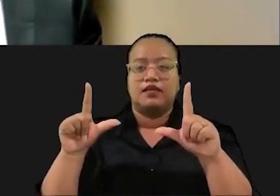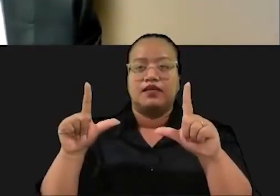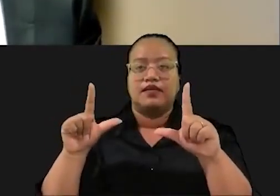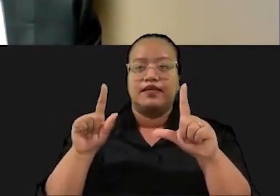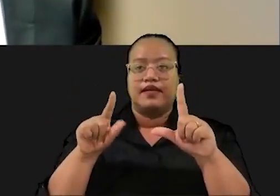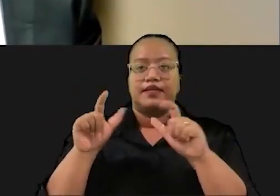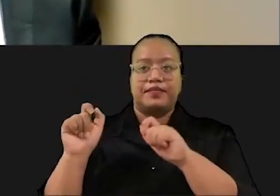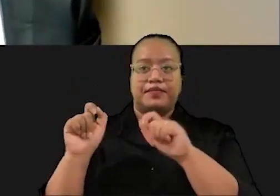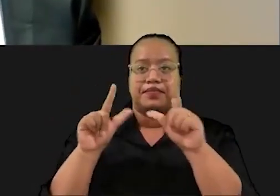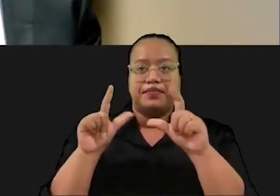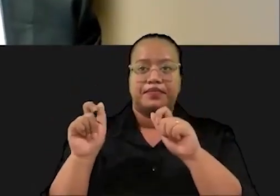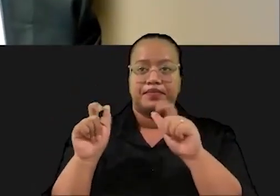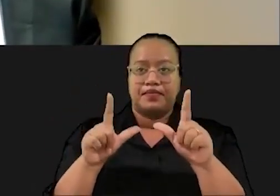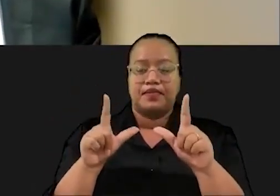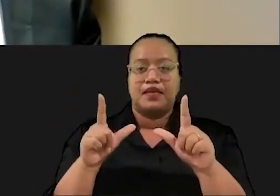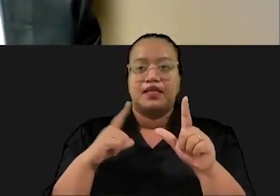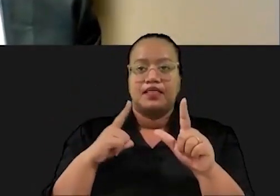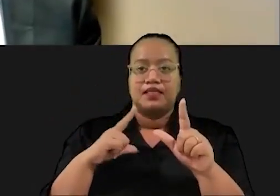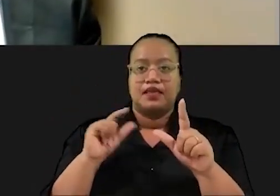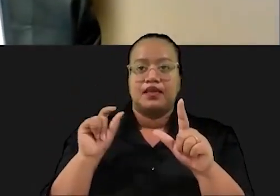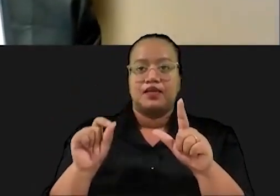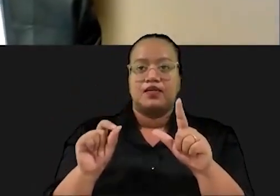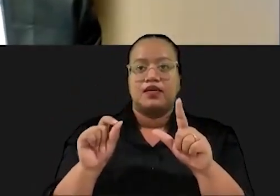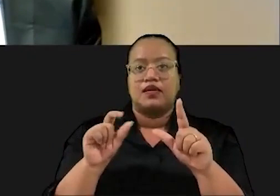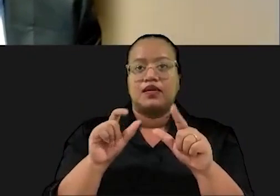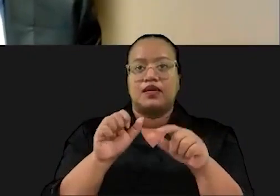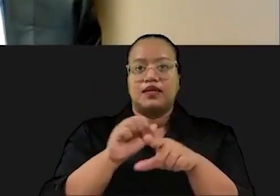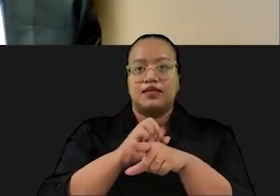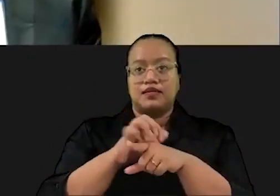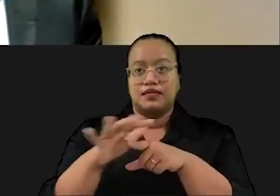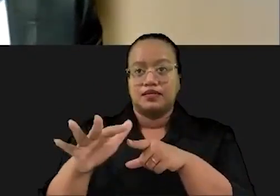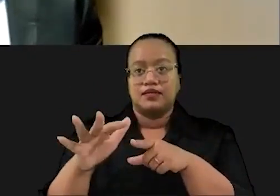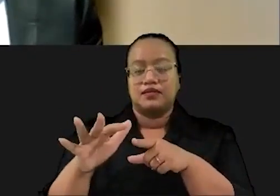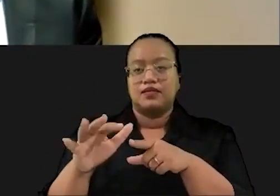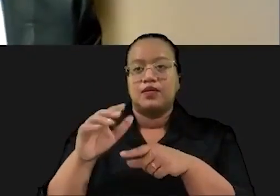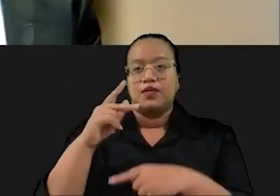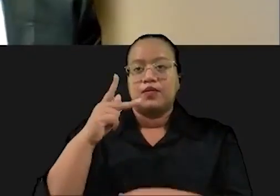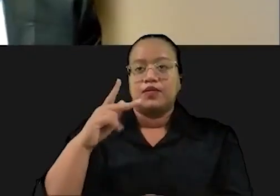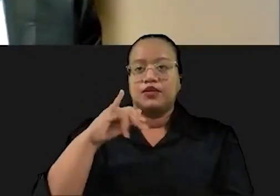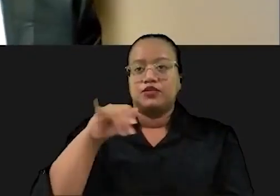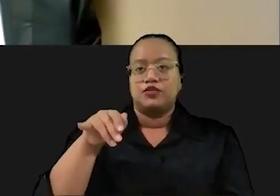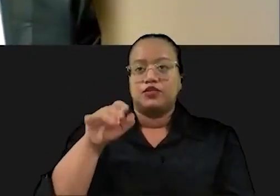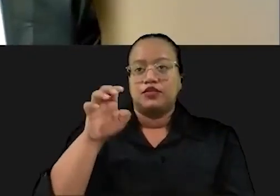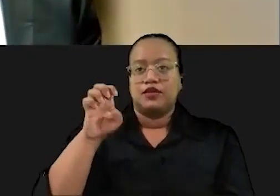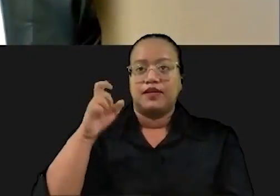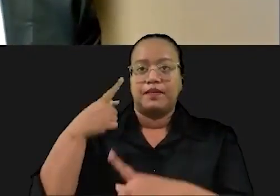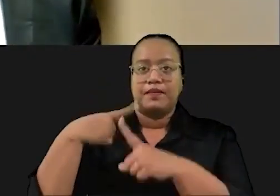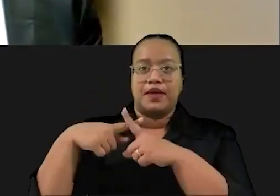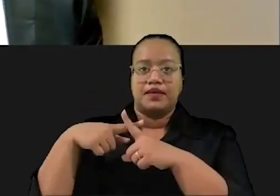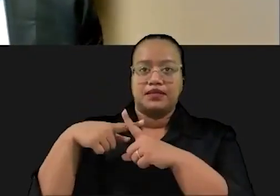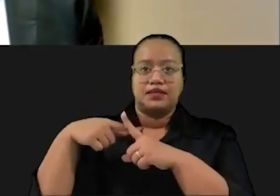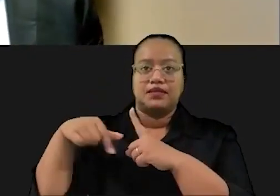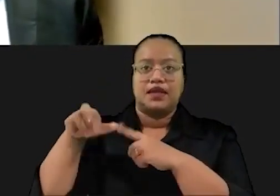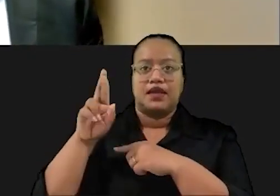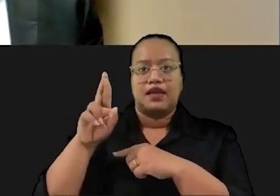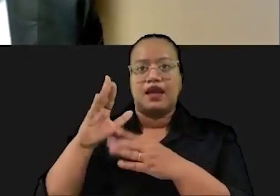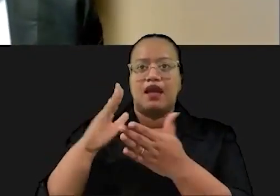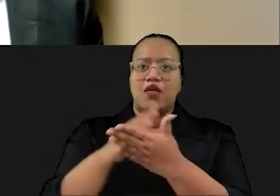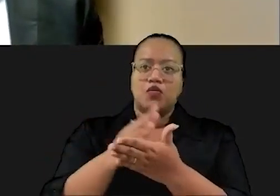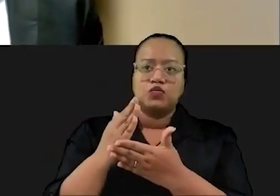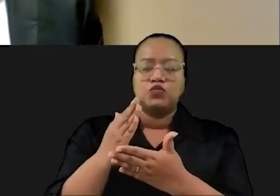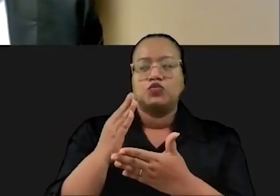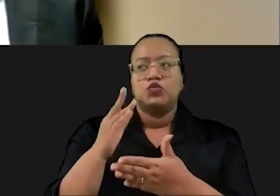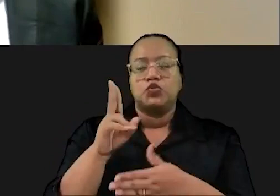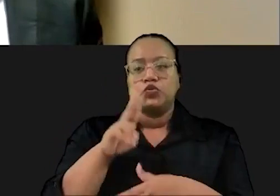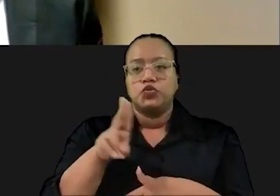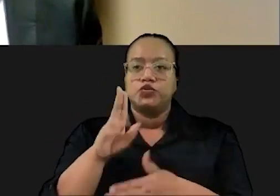aquela extensão PJE+R. Muitos conhecem aqui, muitos usam, nem todos usam, porque é opcional, né? Mas